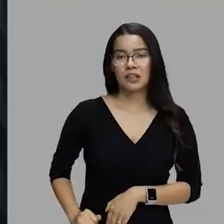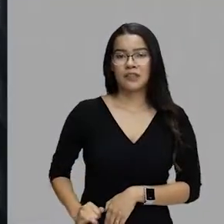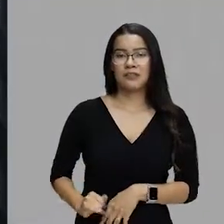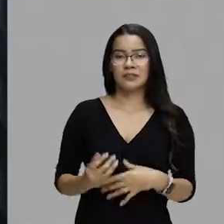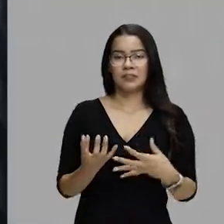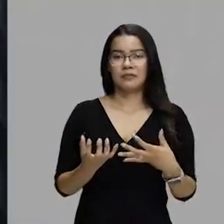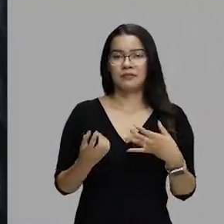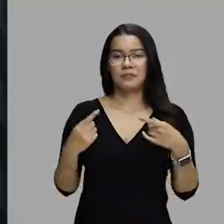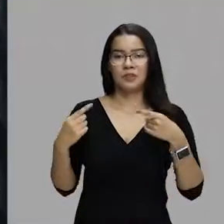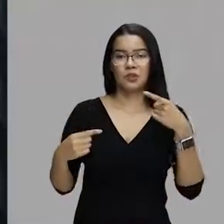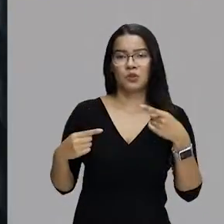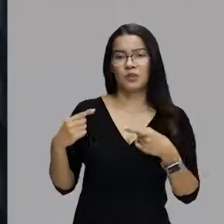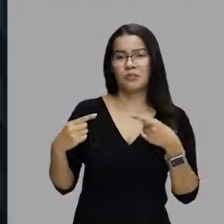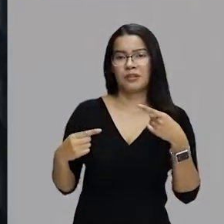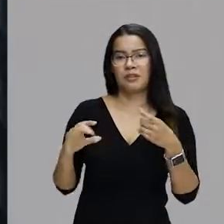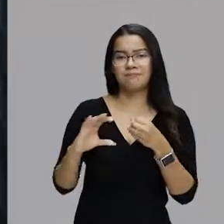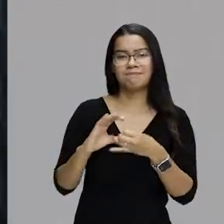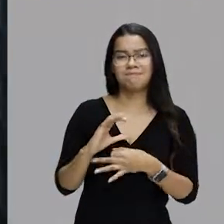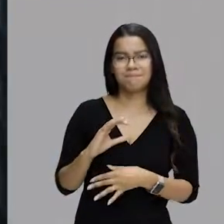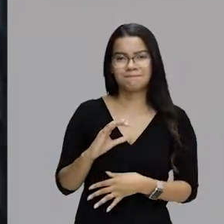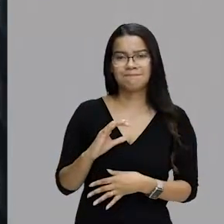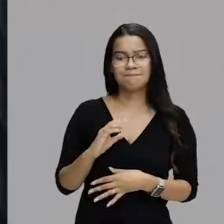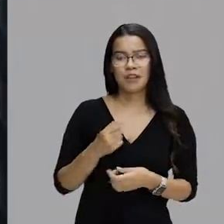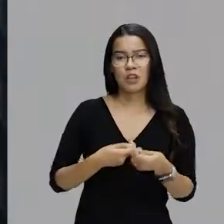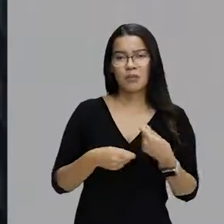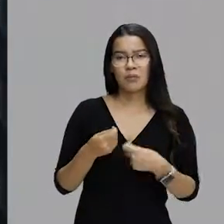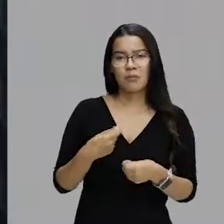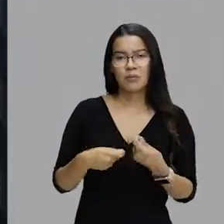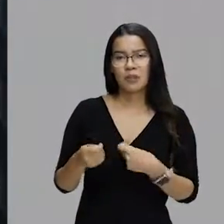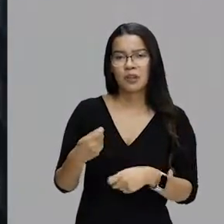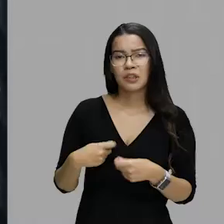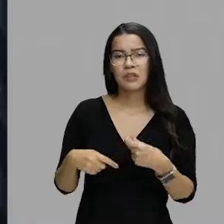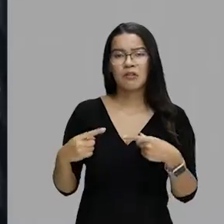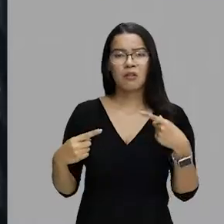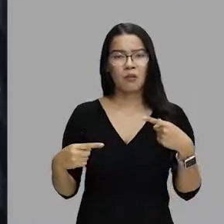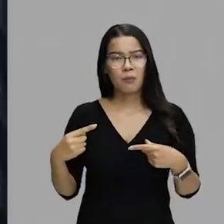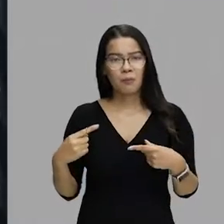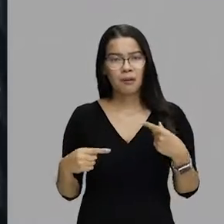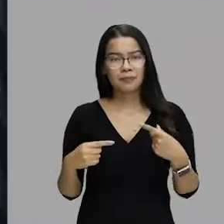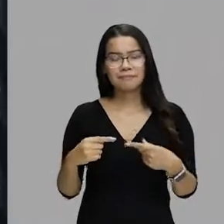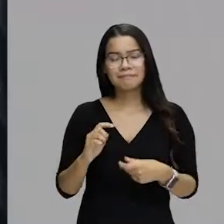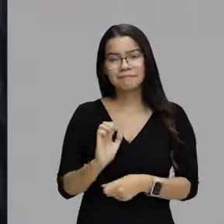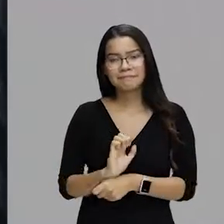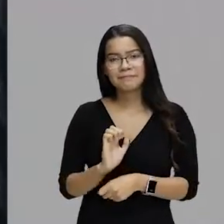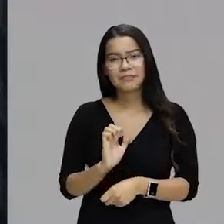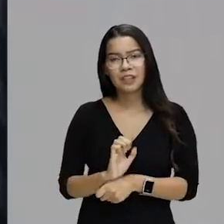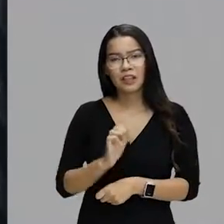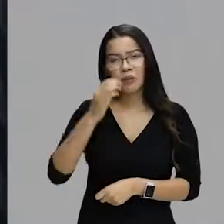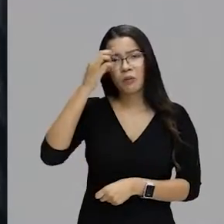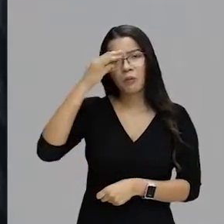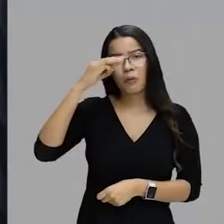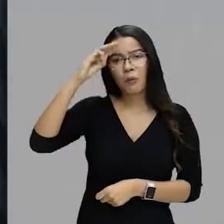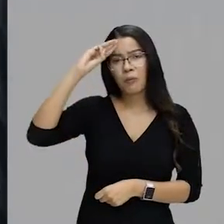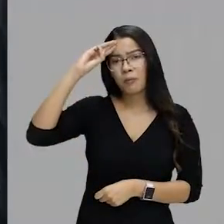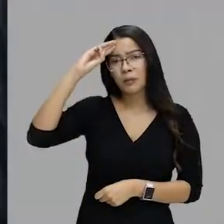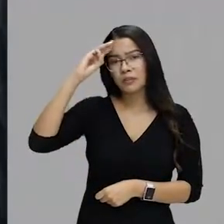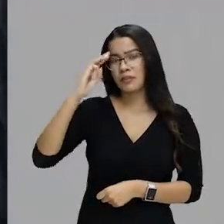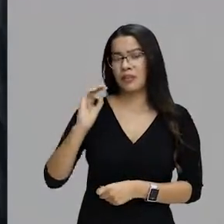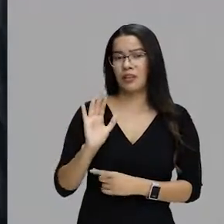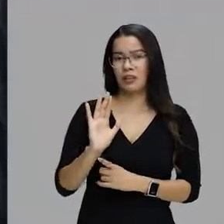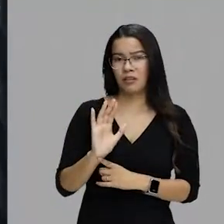dominar em termos político e econômico esse Estado cubano, uma emenda proposta por um